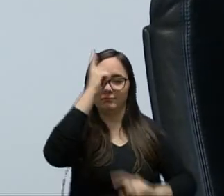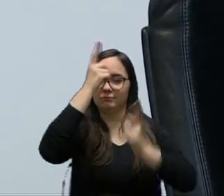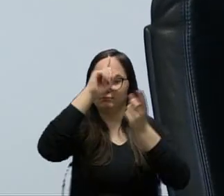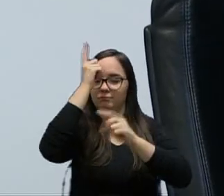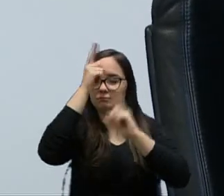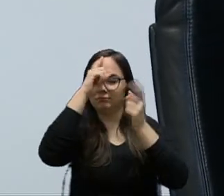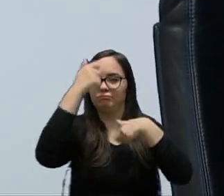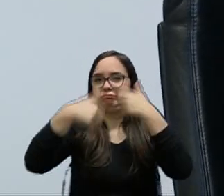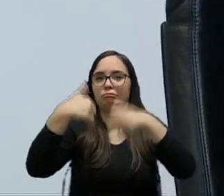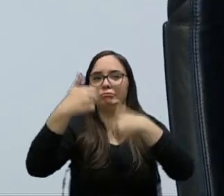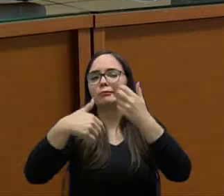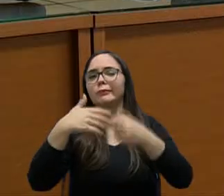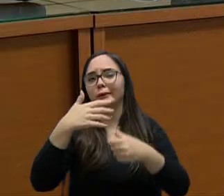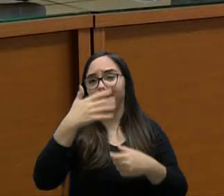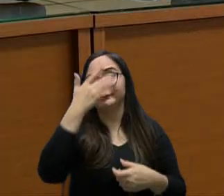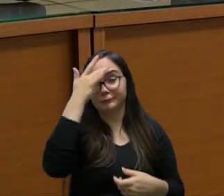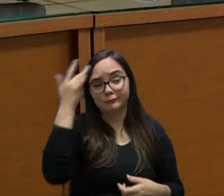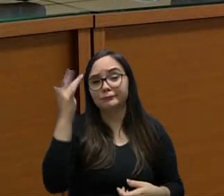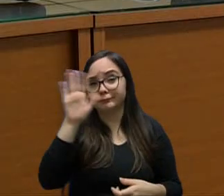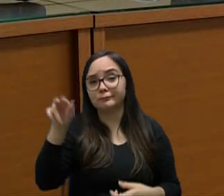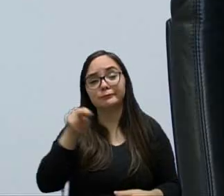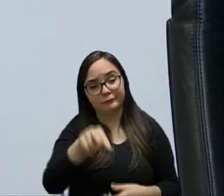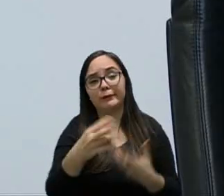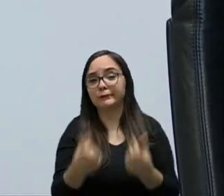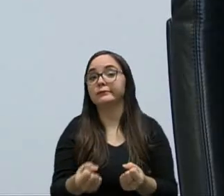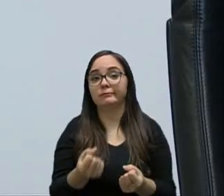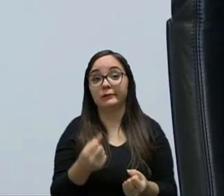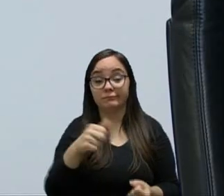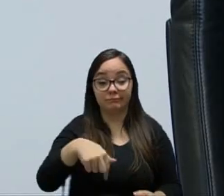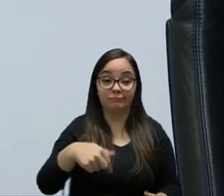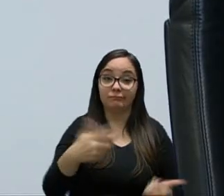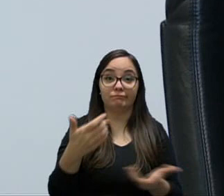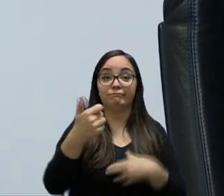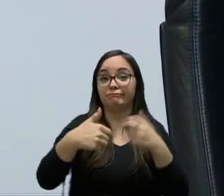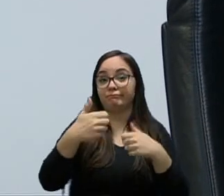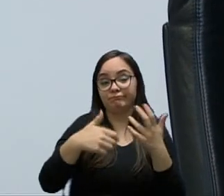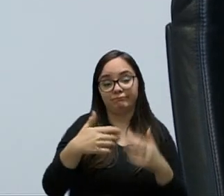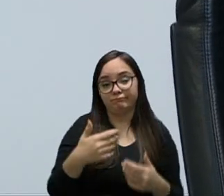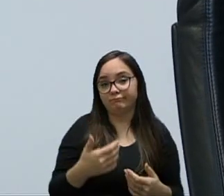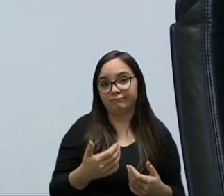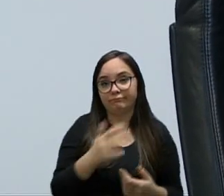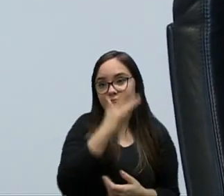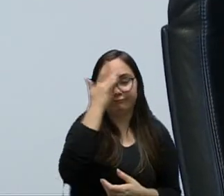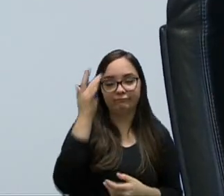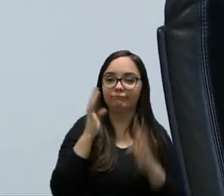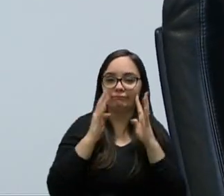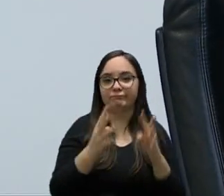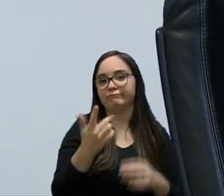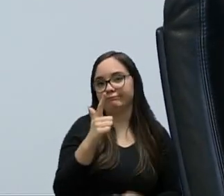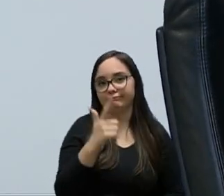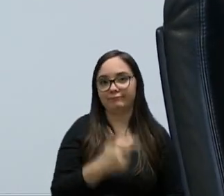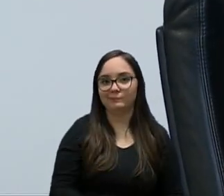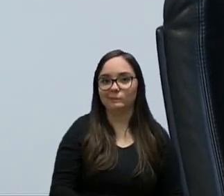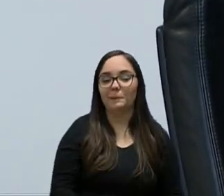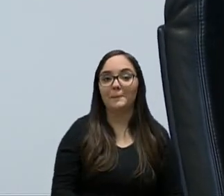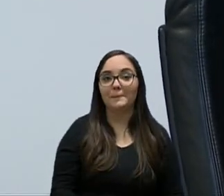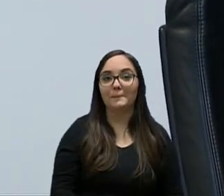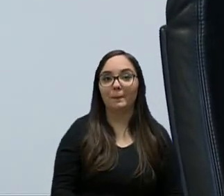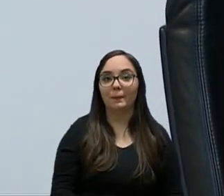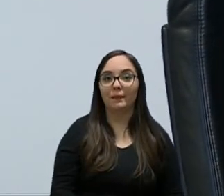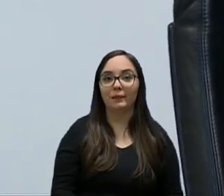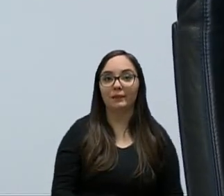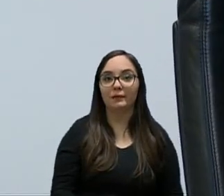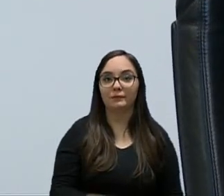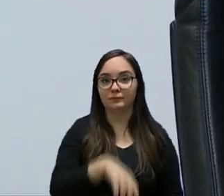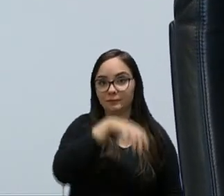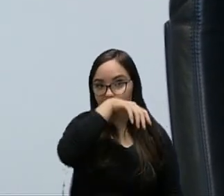próximo prefeito a próxima apenas 12 pessoas vai estar executando o que a gente tá discutindo aqui hoje e na peça da senhor lei